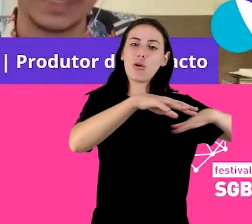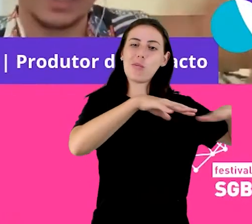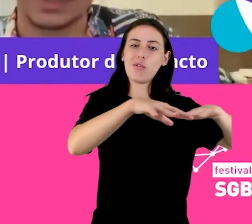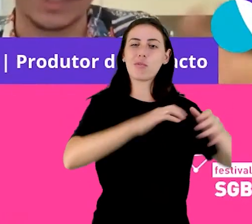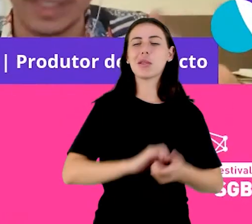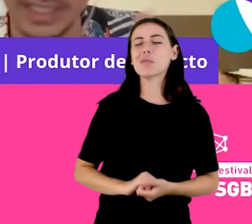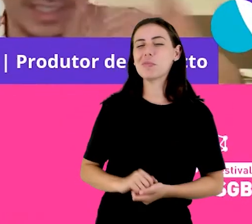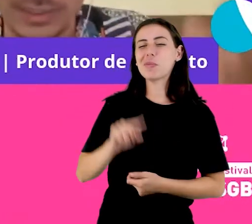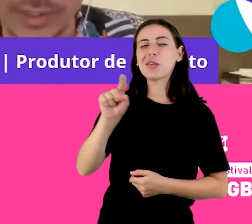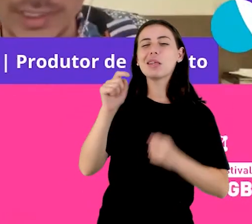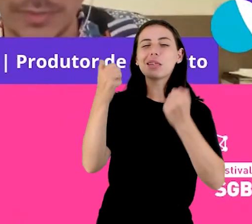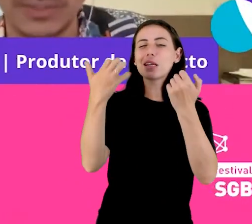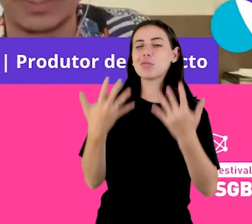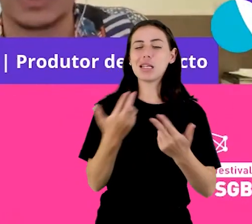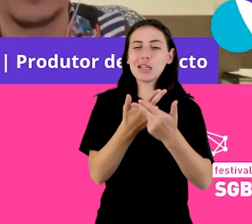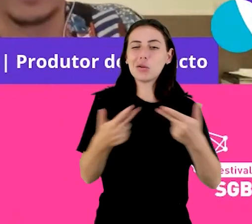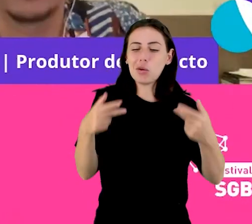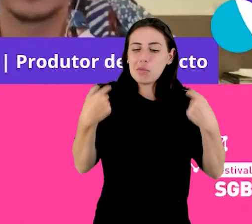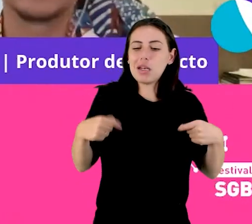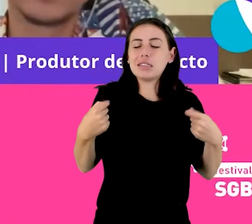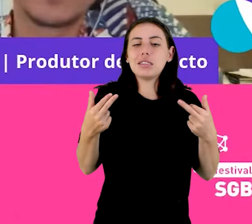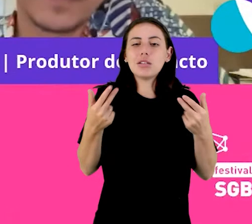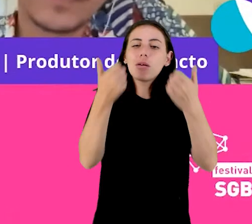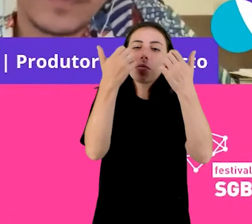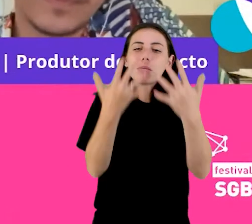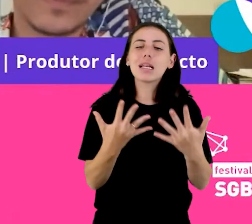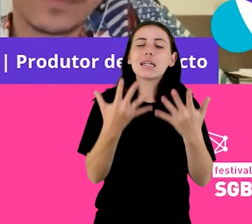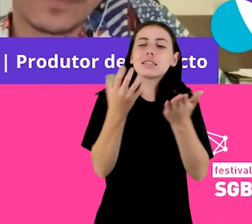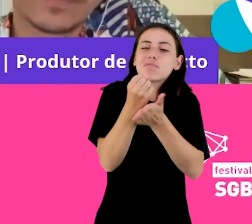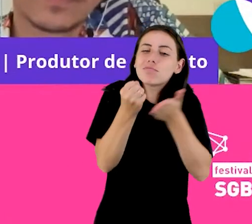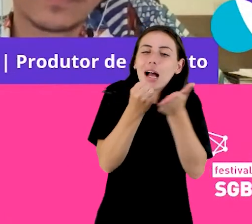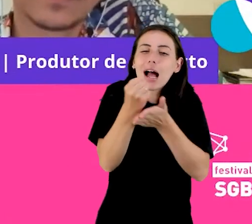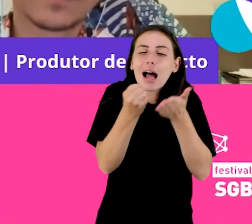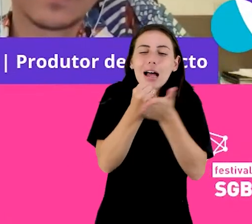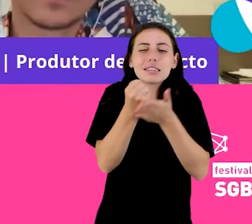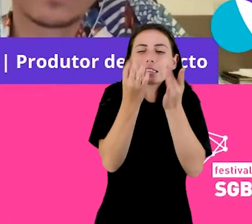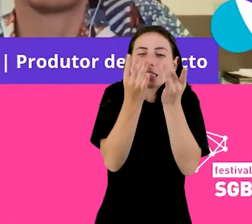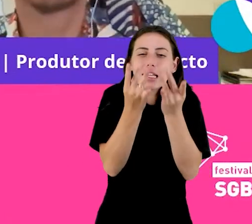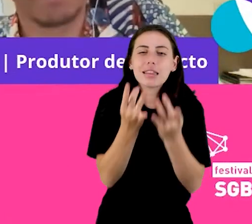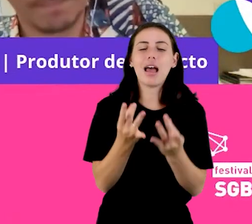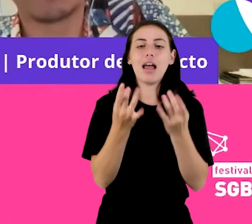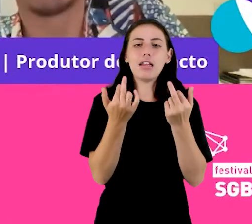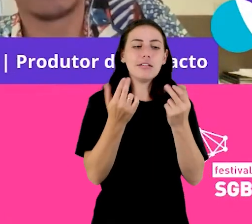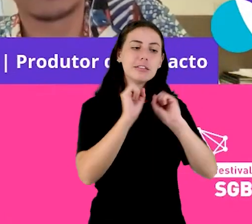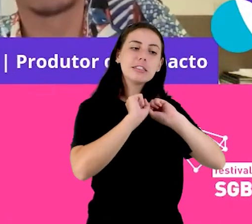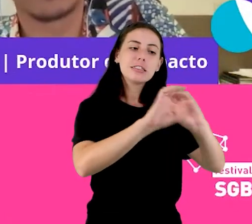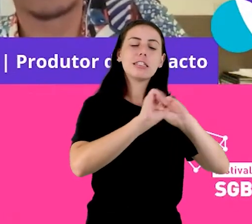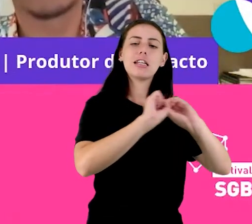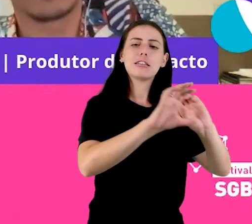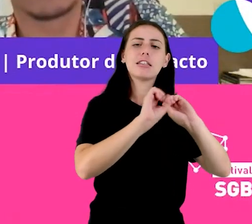né? O racismo e tantas outras opressões que a gente enfrenta por aí. Basta ser empático e ter uma consciência